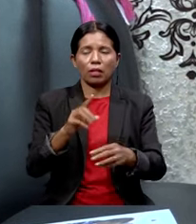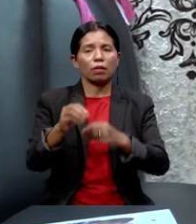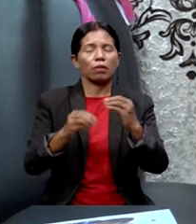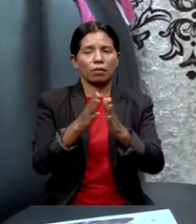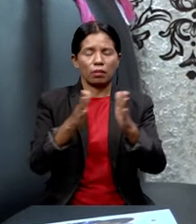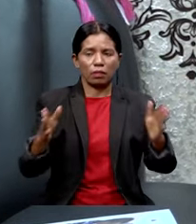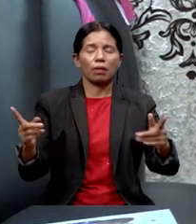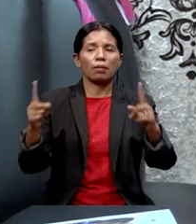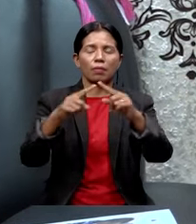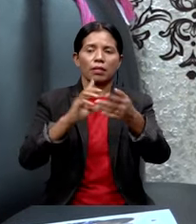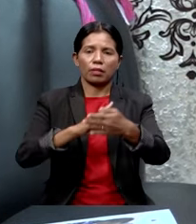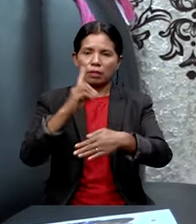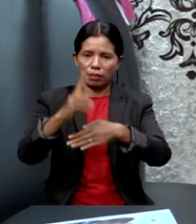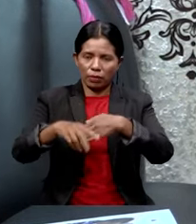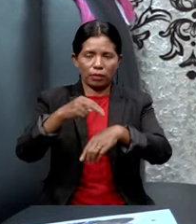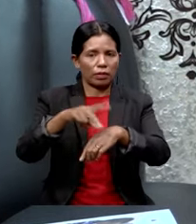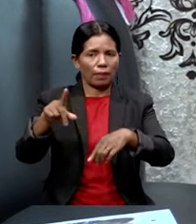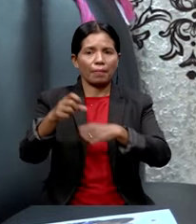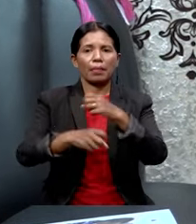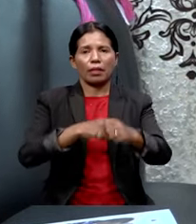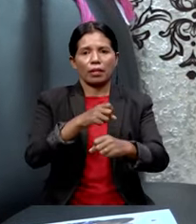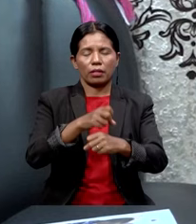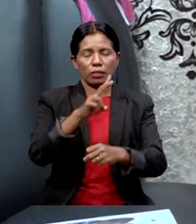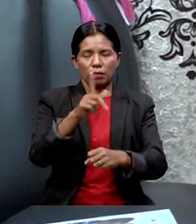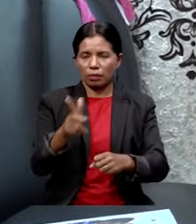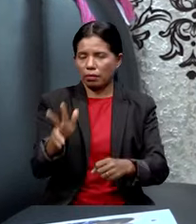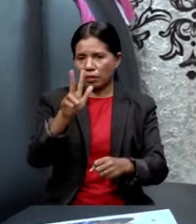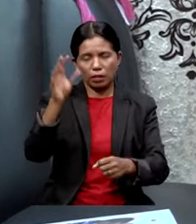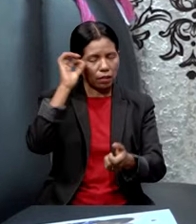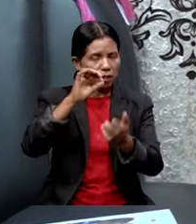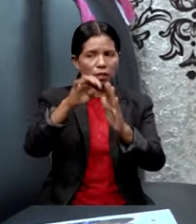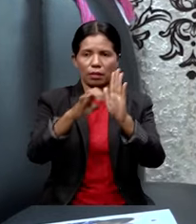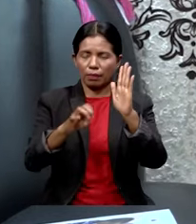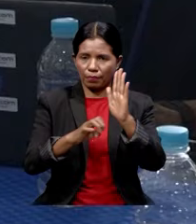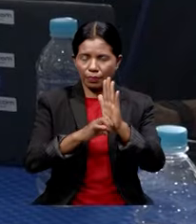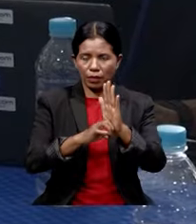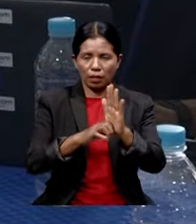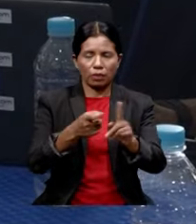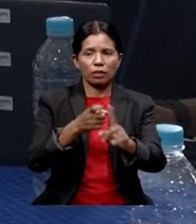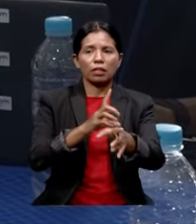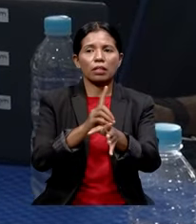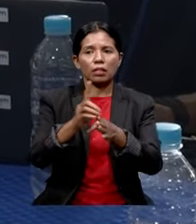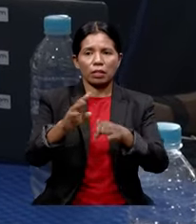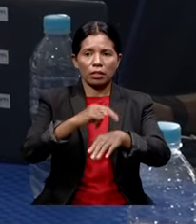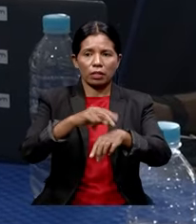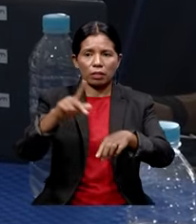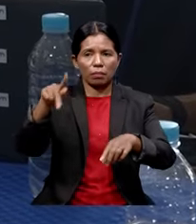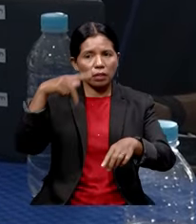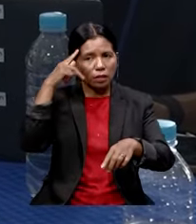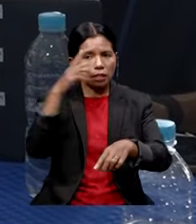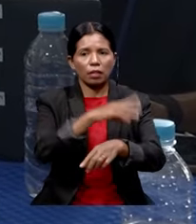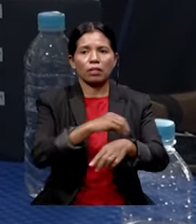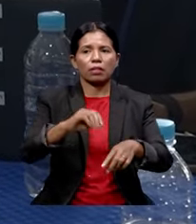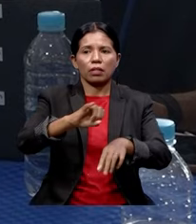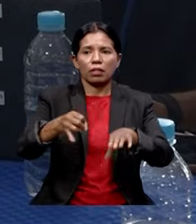significativo ba desenvolvimento nasional. Ia tinang riuroron resintolu, Sekretaria Estado, bai igualdade, lihusi direção nasional politika gênero, no